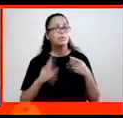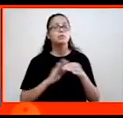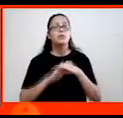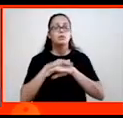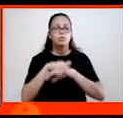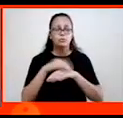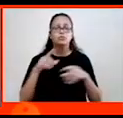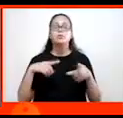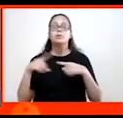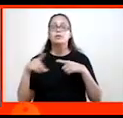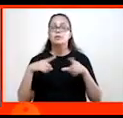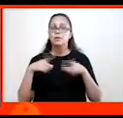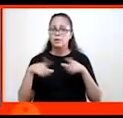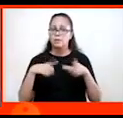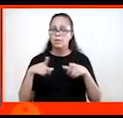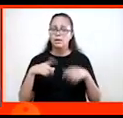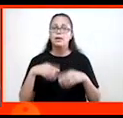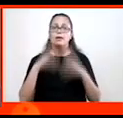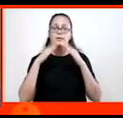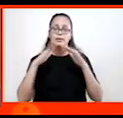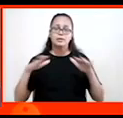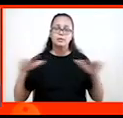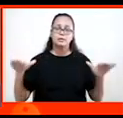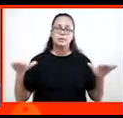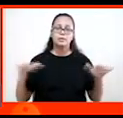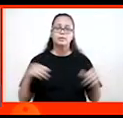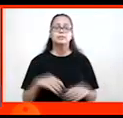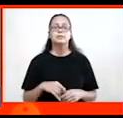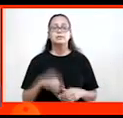para menores de 18 anos. Então, na época, né,